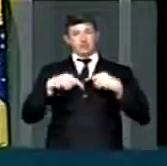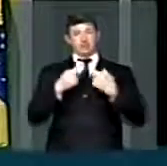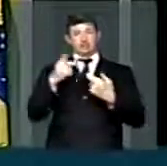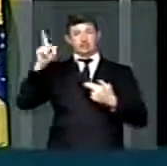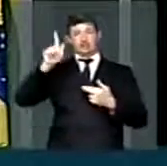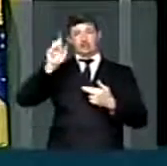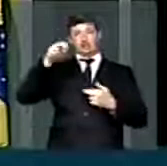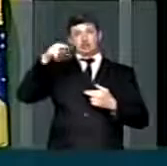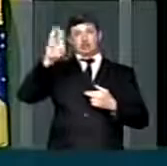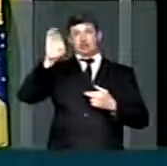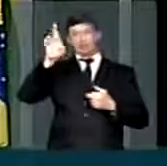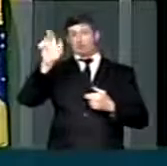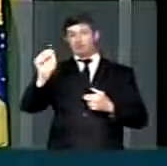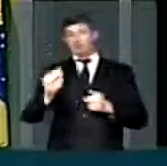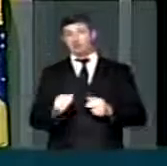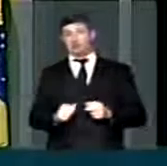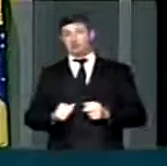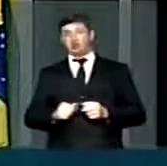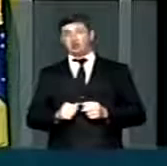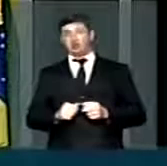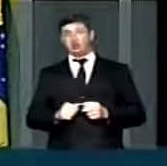Genebra,